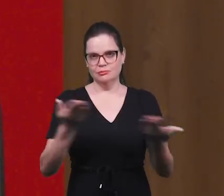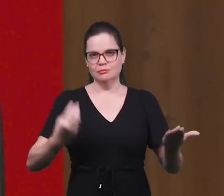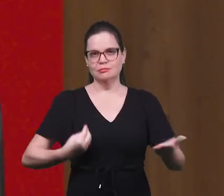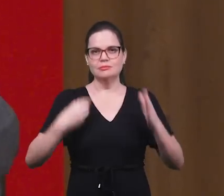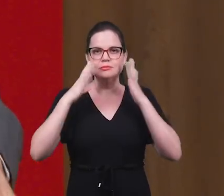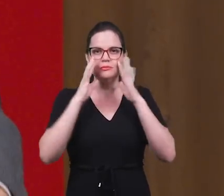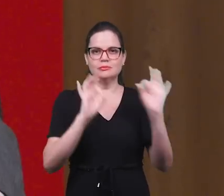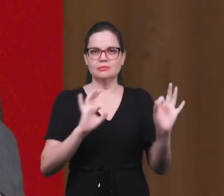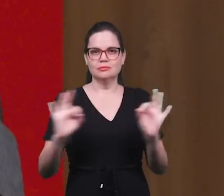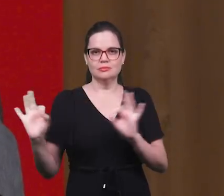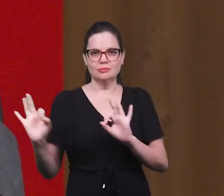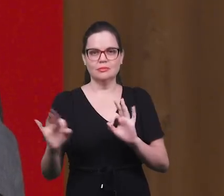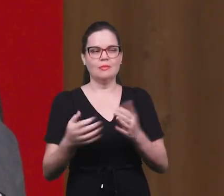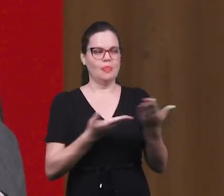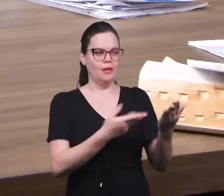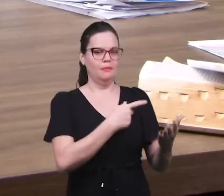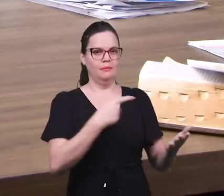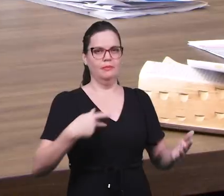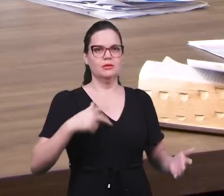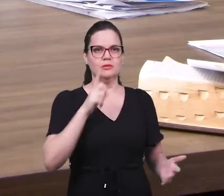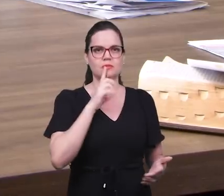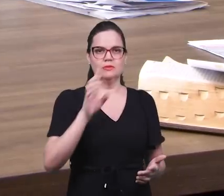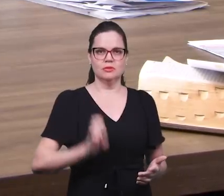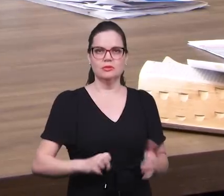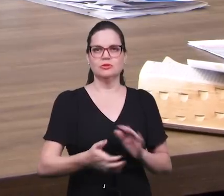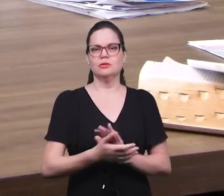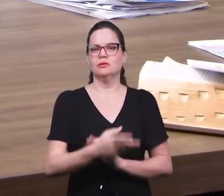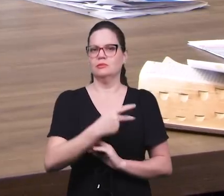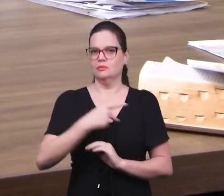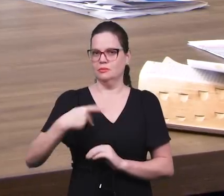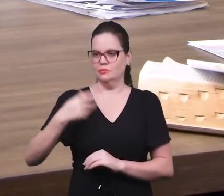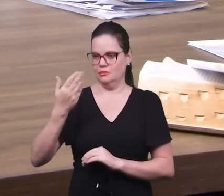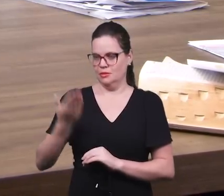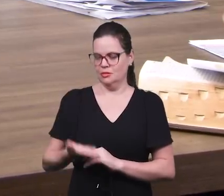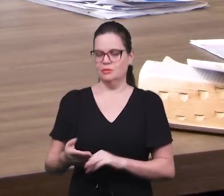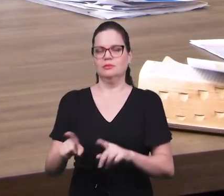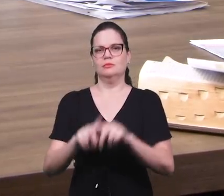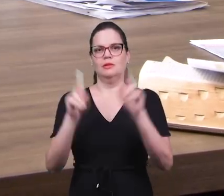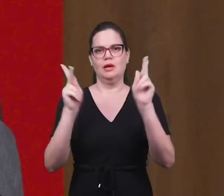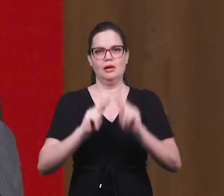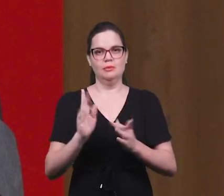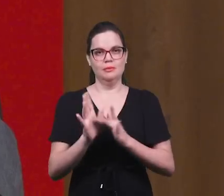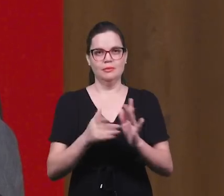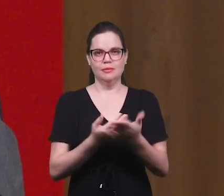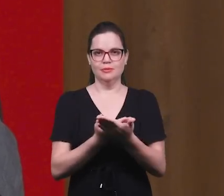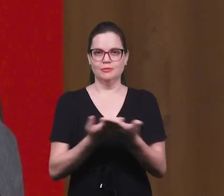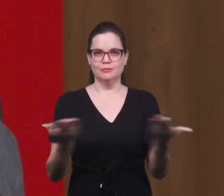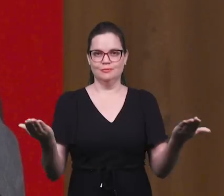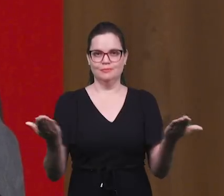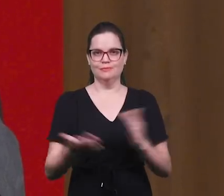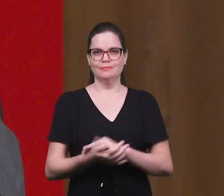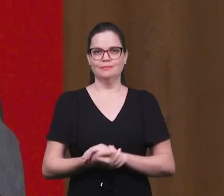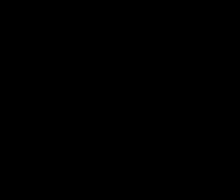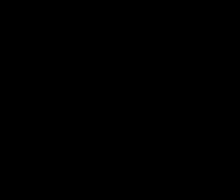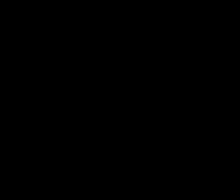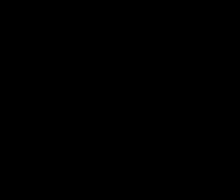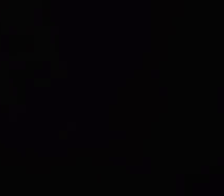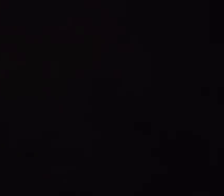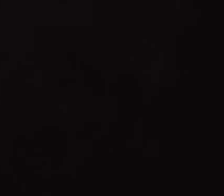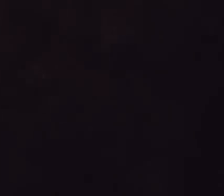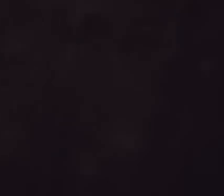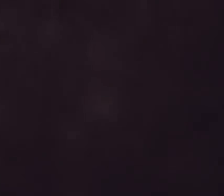dos irmãos, a presença do pastor Luiz Eugênio, Pai do Senhor a todos. a presença do pastor Serlon Pai, seu irmão. e a paz do Senhor a todos.